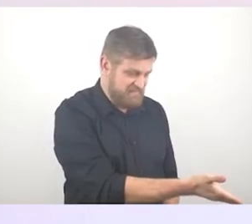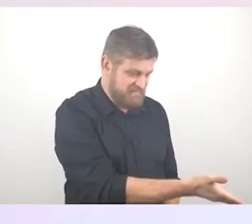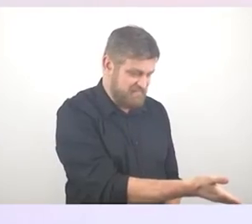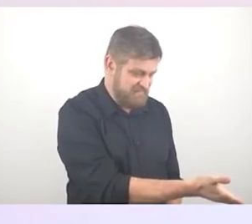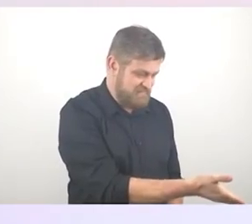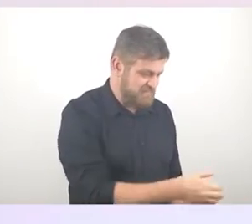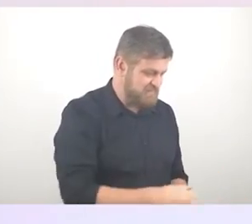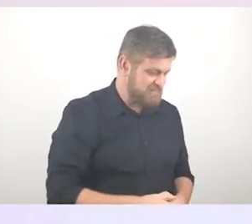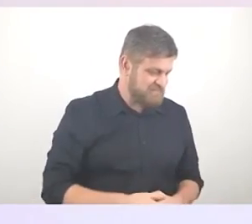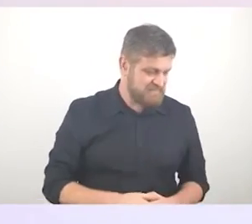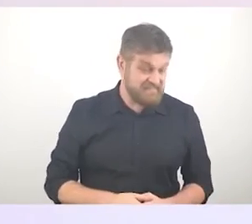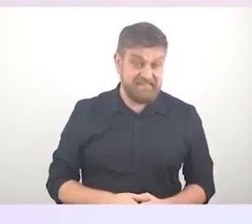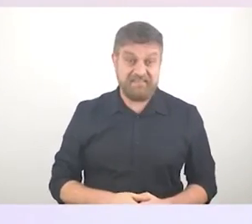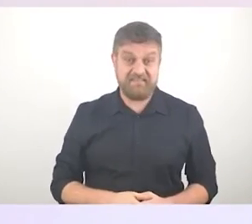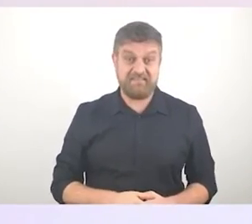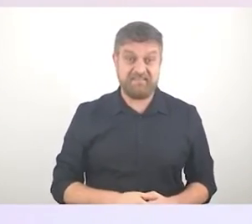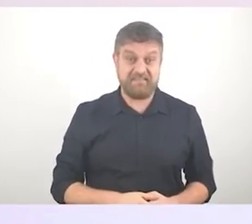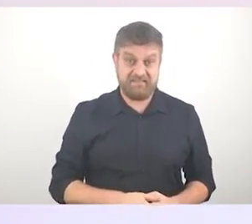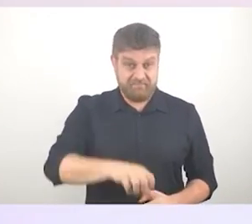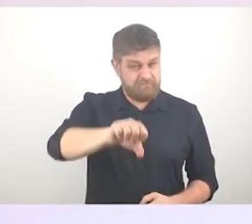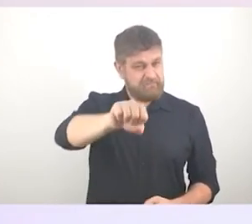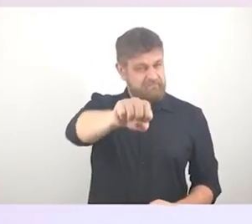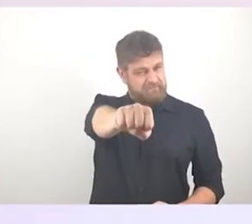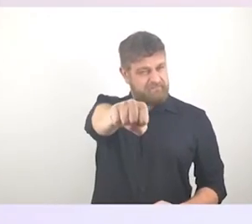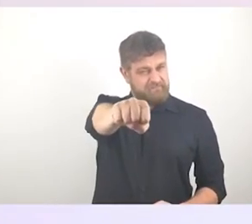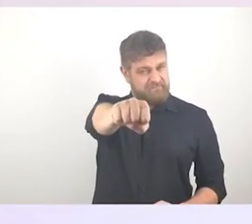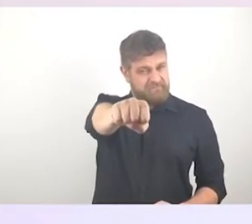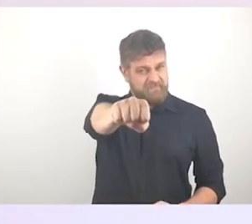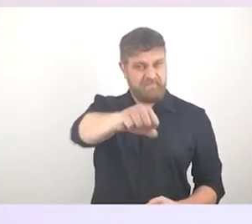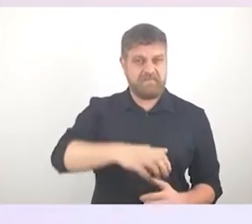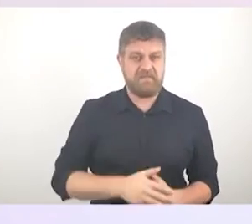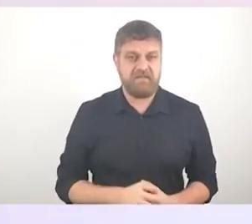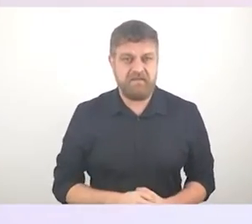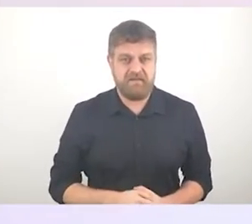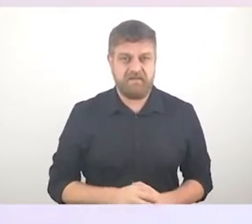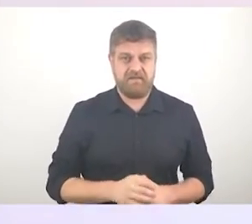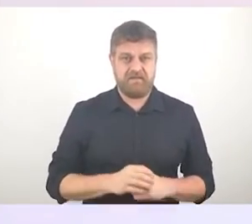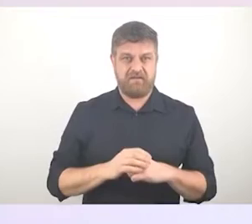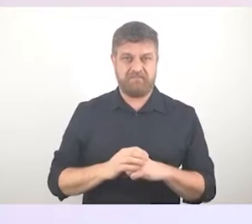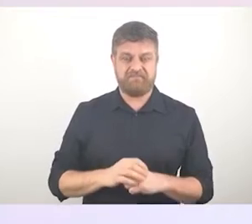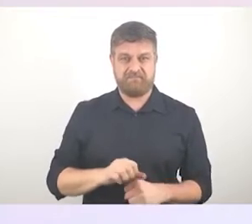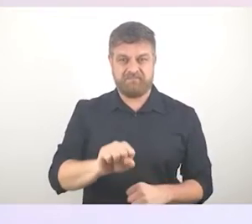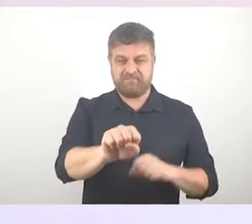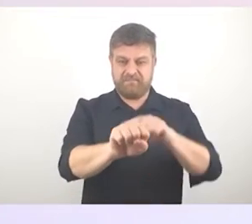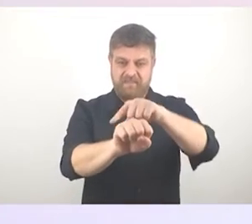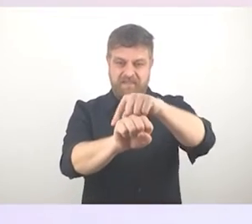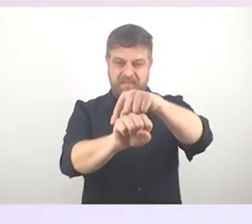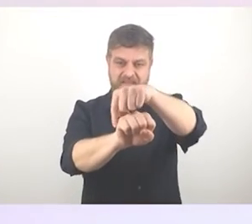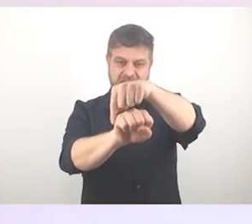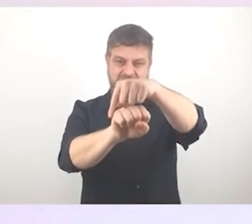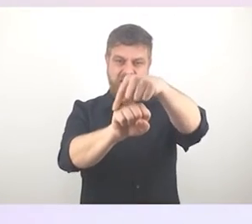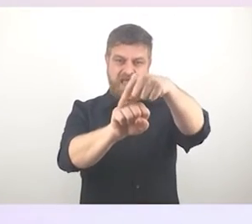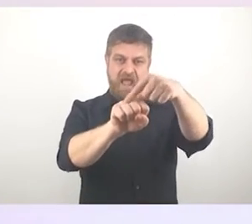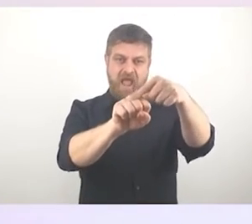aqui. E aí, segura ele assim, ó. E aí, a cordinha fica